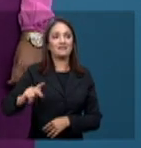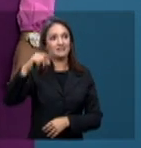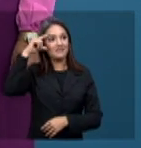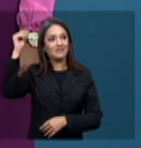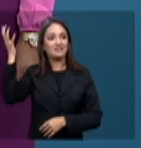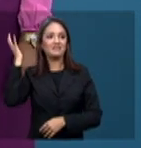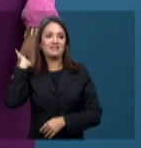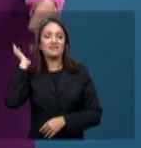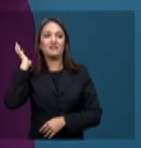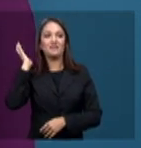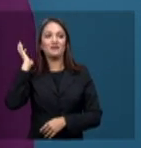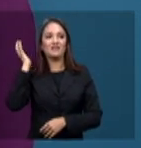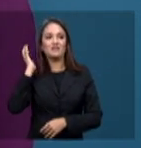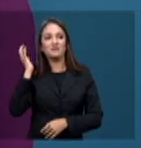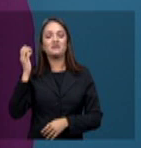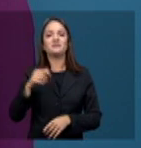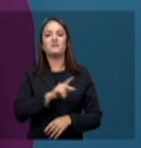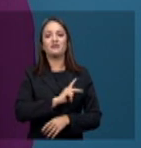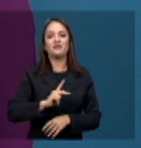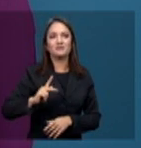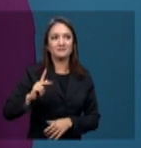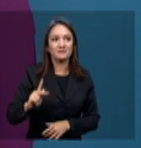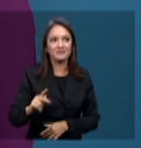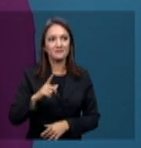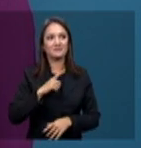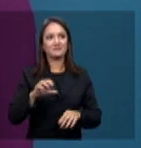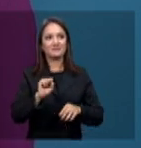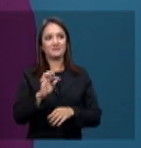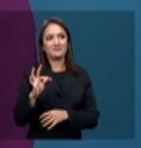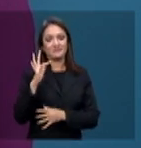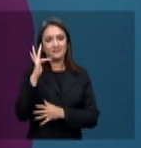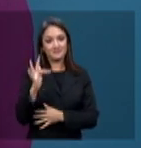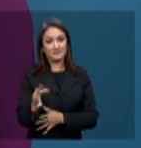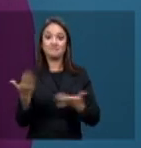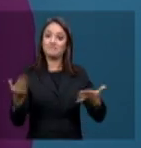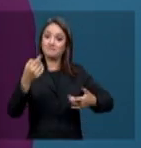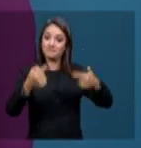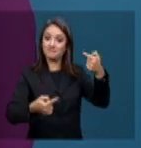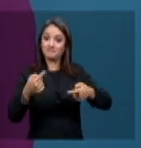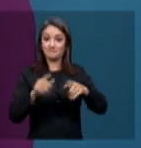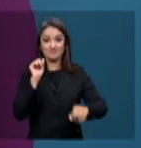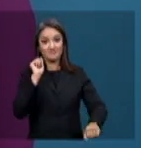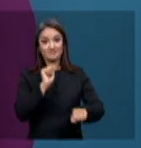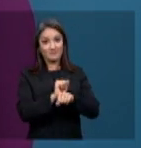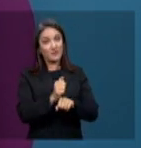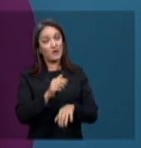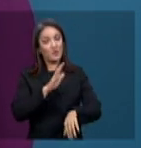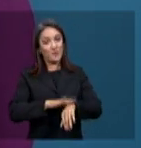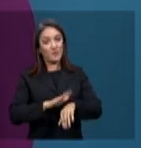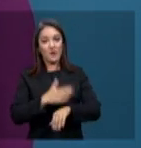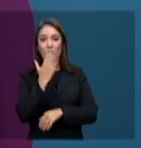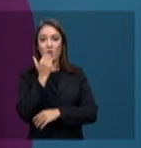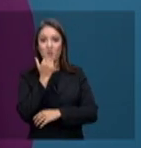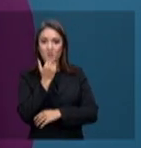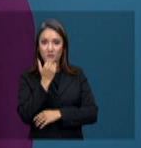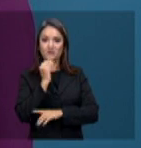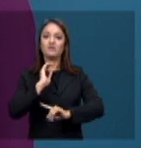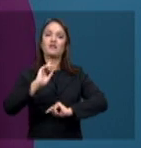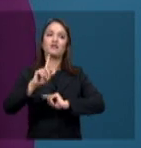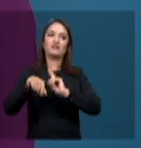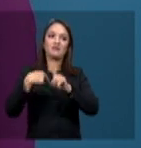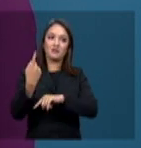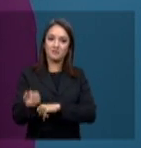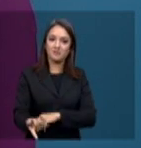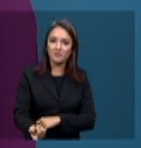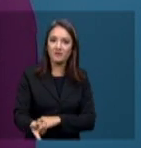pela Ministra Rosa Weber presidente em exercício do STF agora os debates foram suspensos para o almoço e logo